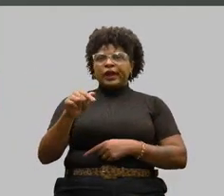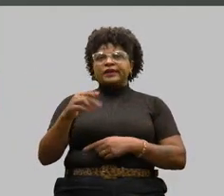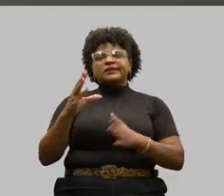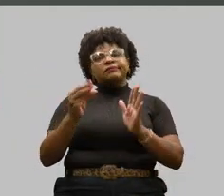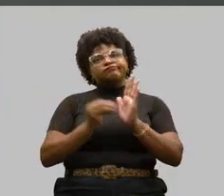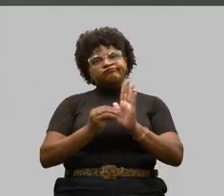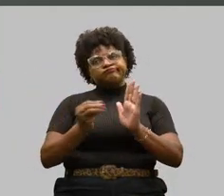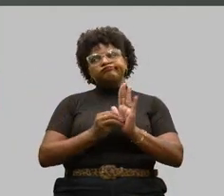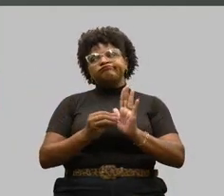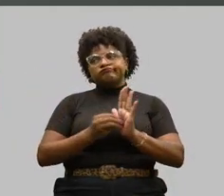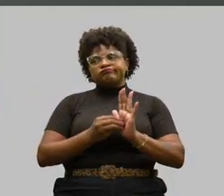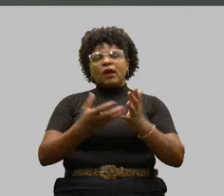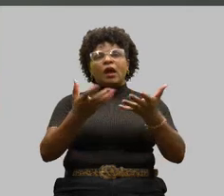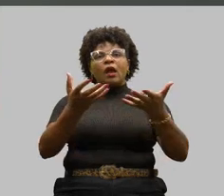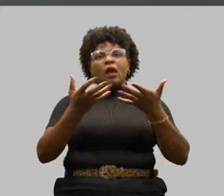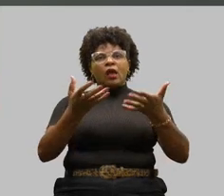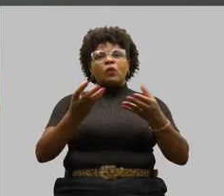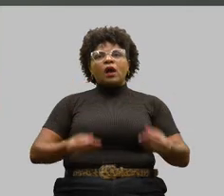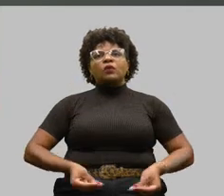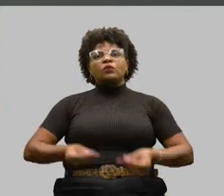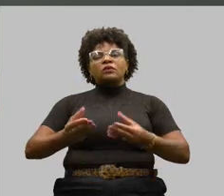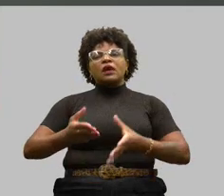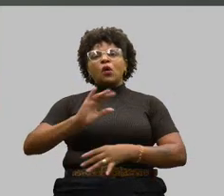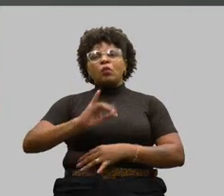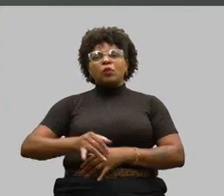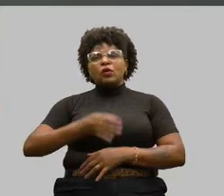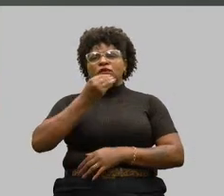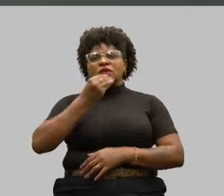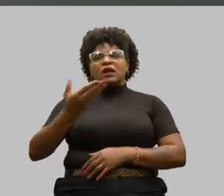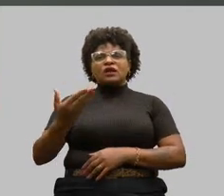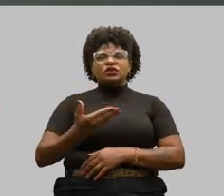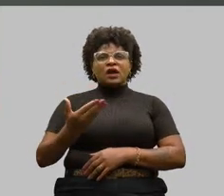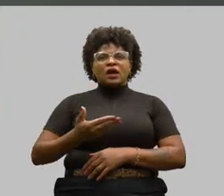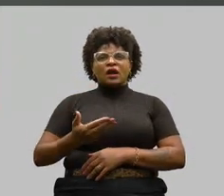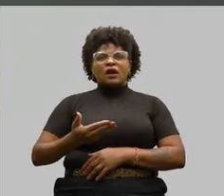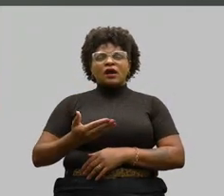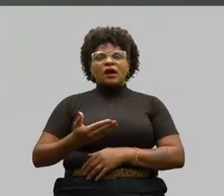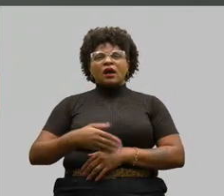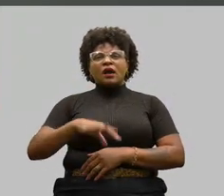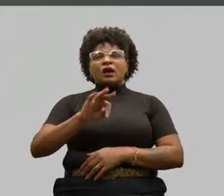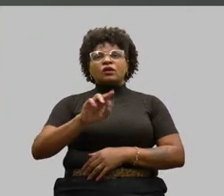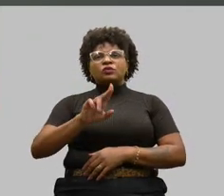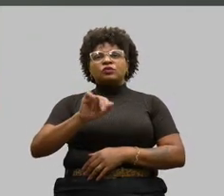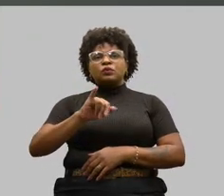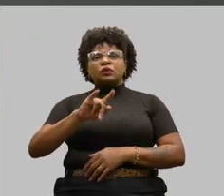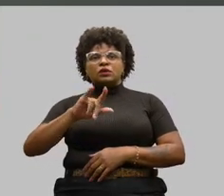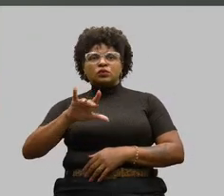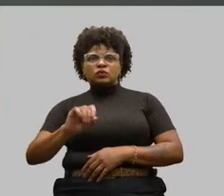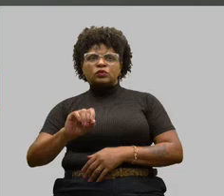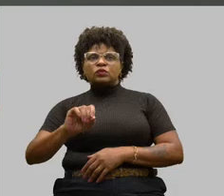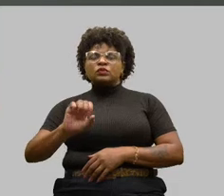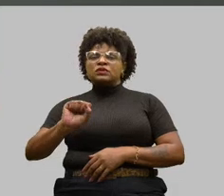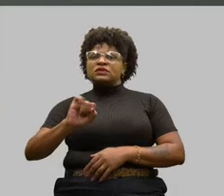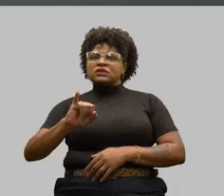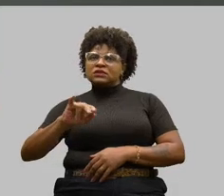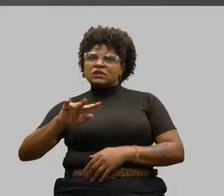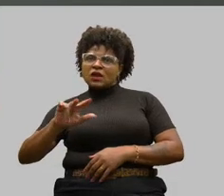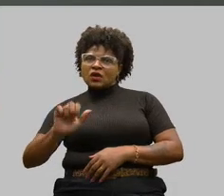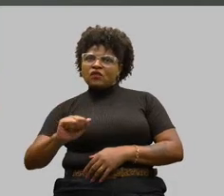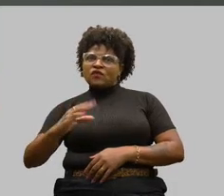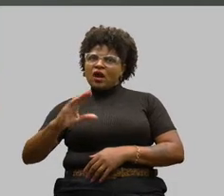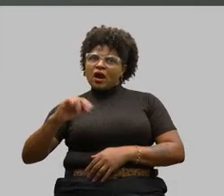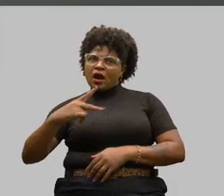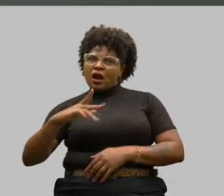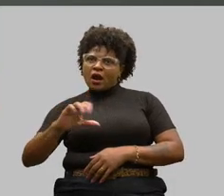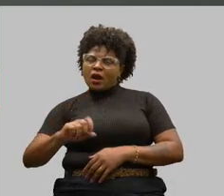então eu quero passar a palavra agora ao Duílio Silva Campos subsecretário da subsecretaria de Direitos